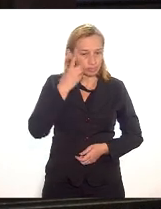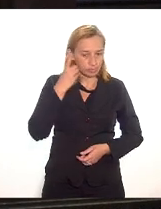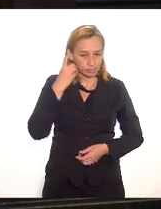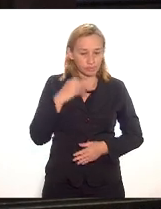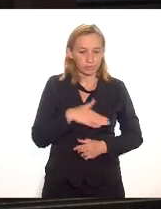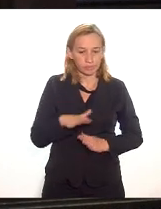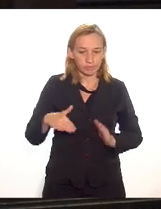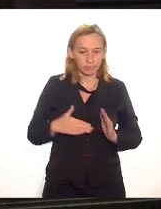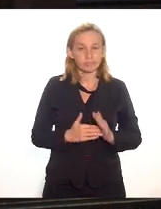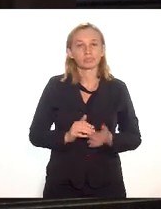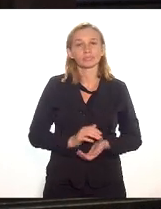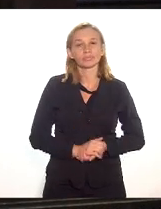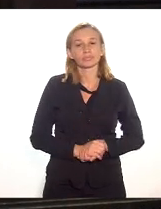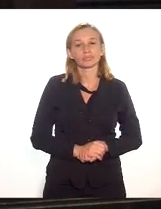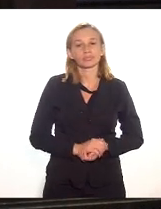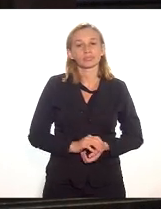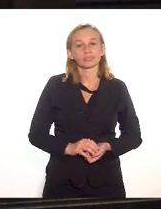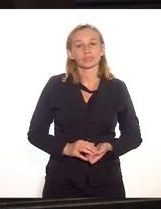senhores deputados,